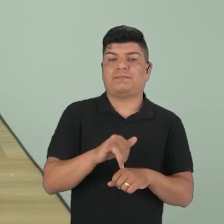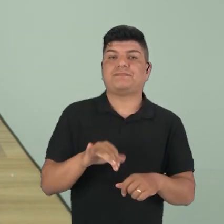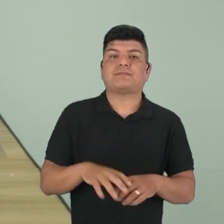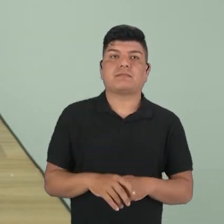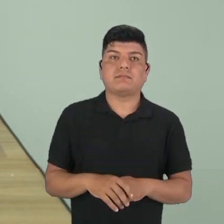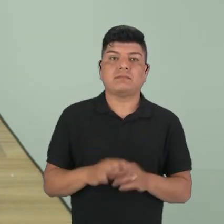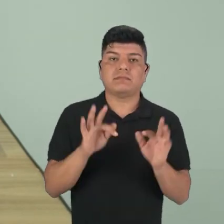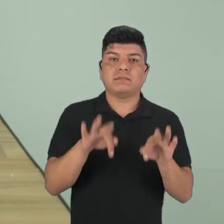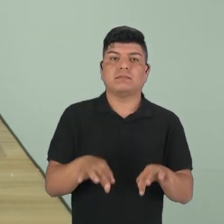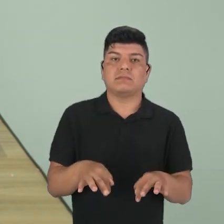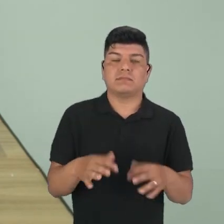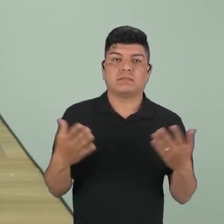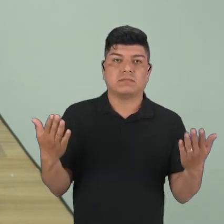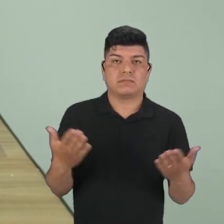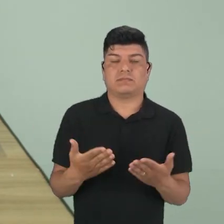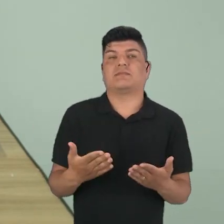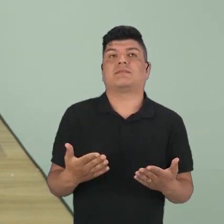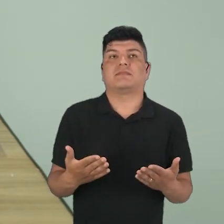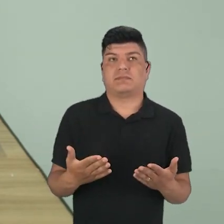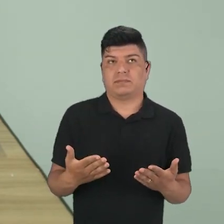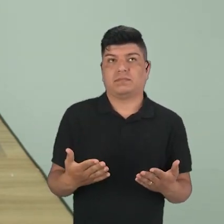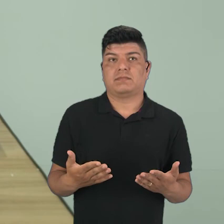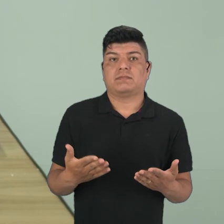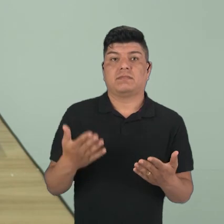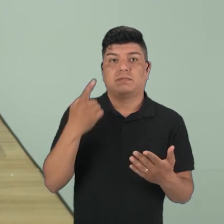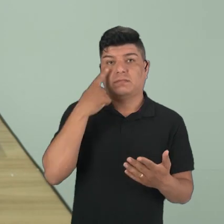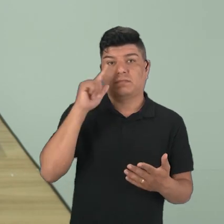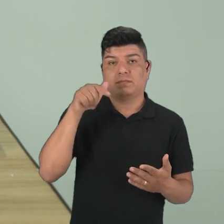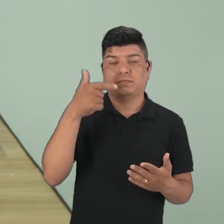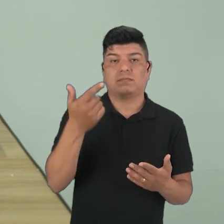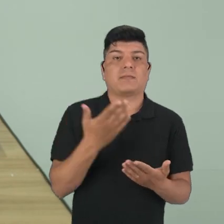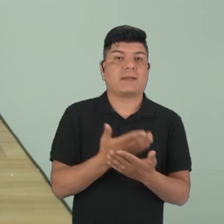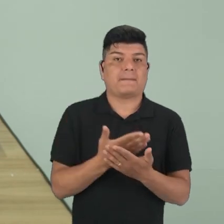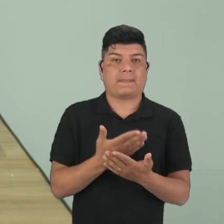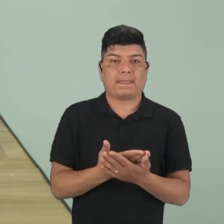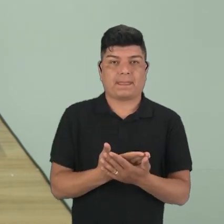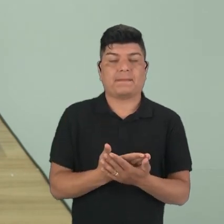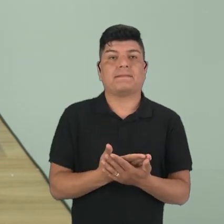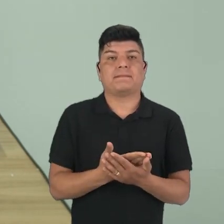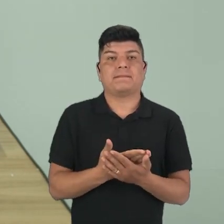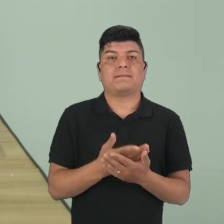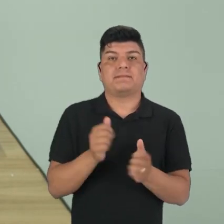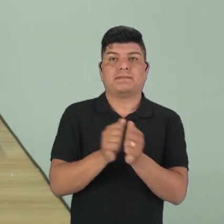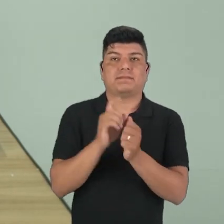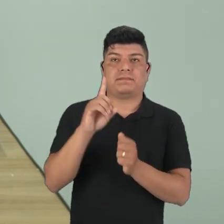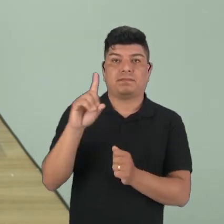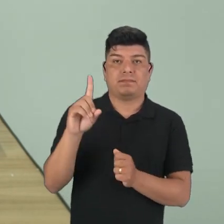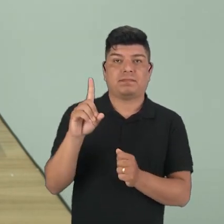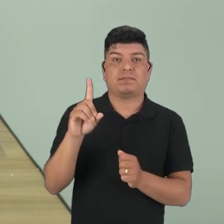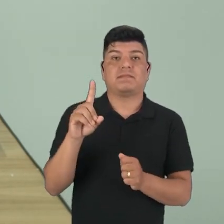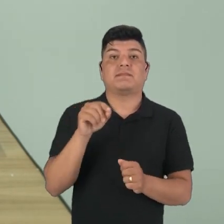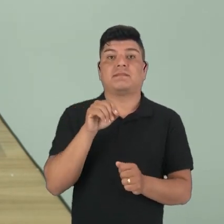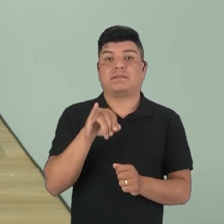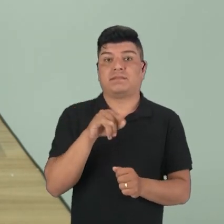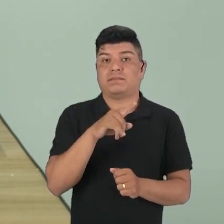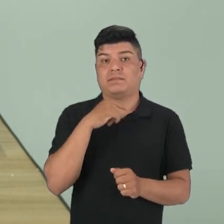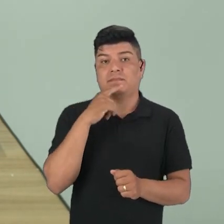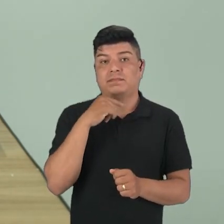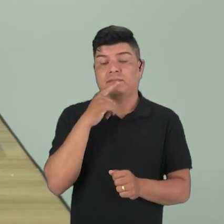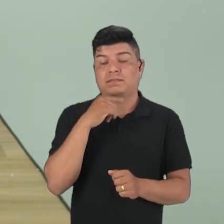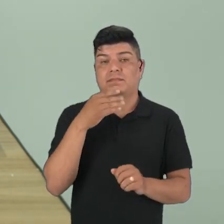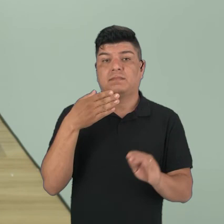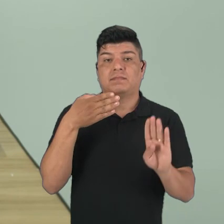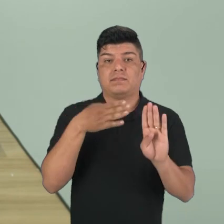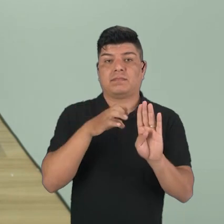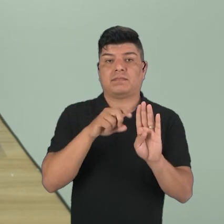E nós finalizamos por aqui e eu te vejo na próxima aula. Fica com Deus. Ah, e se você ficou com qualquer